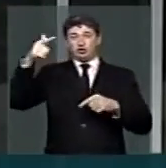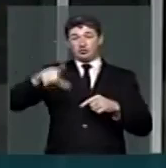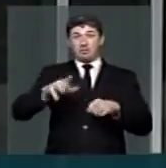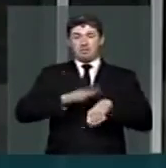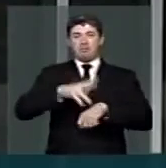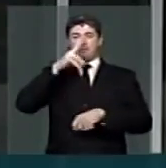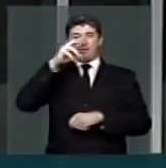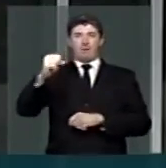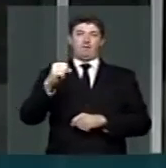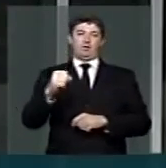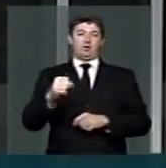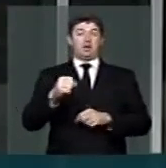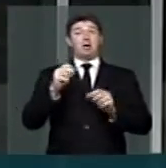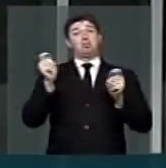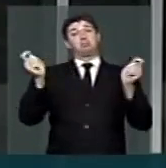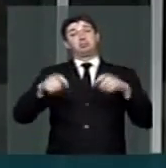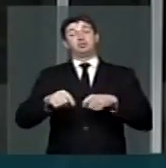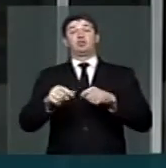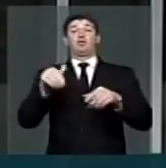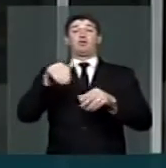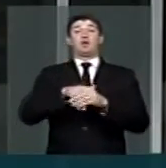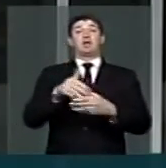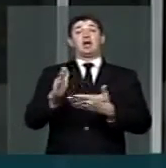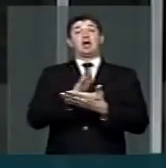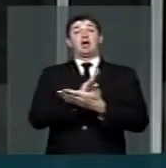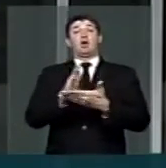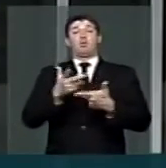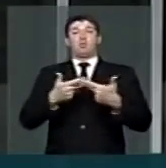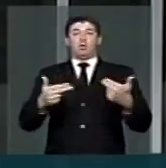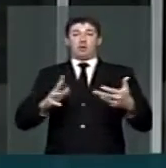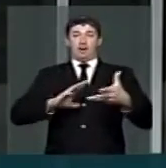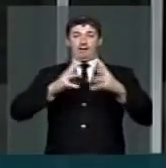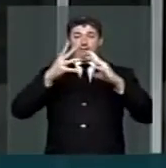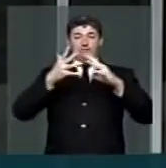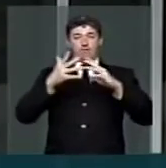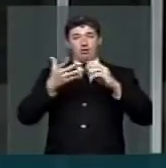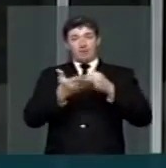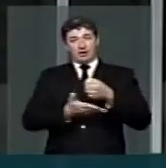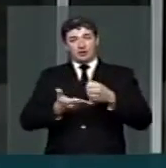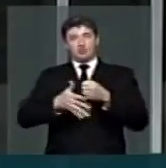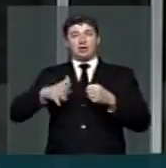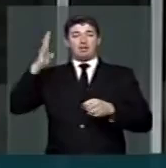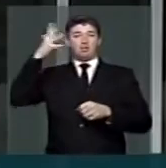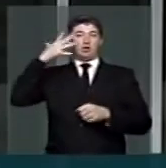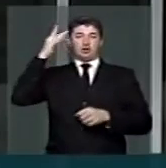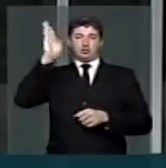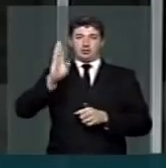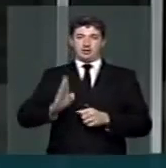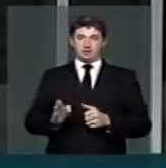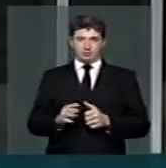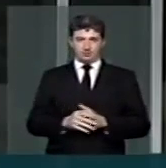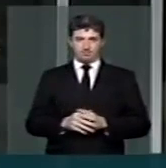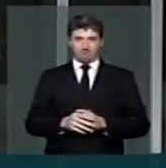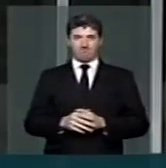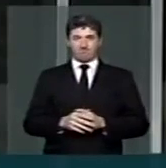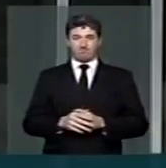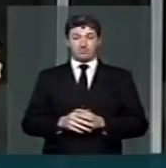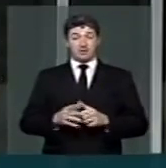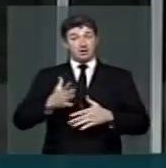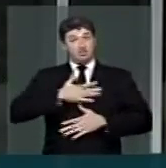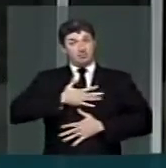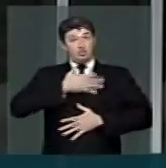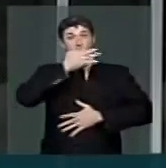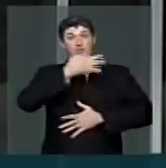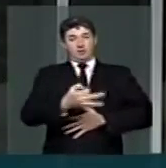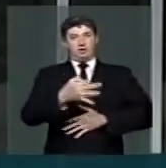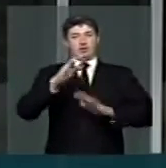intensidade a hipótese de votar alguma reforma estrutural para o sistema político brasileiro. E na minha opinião,